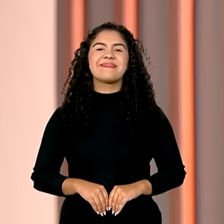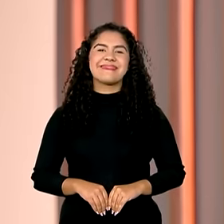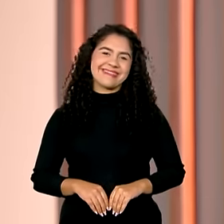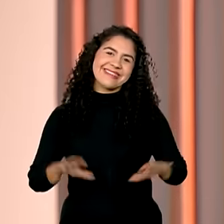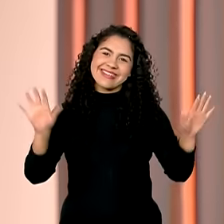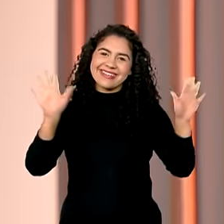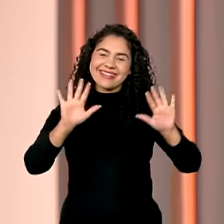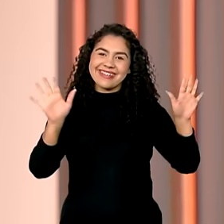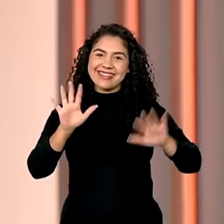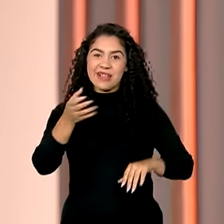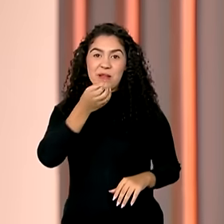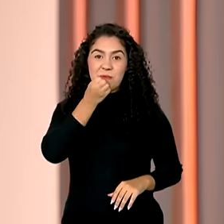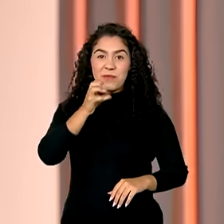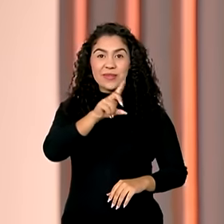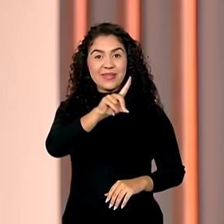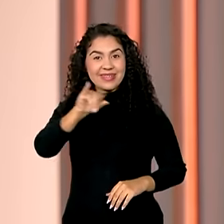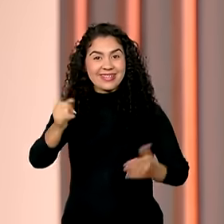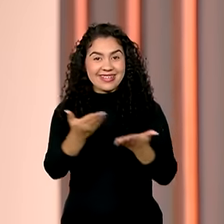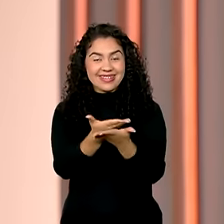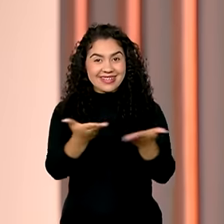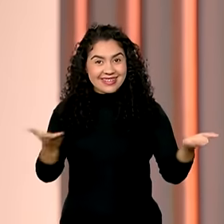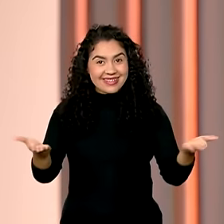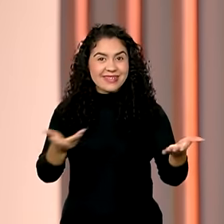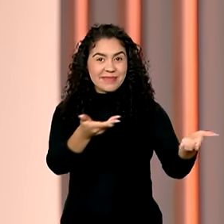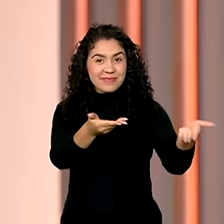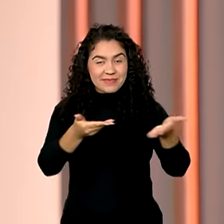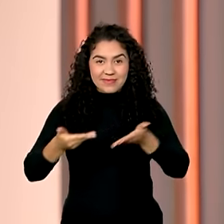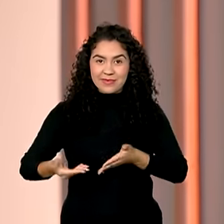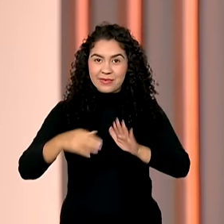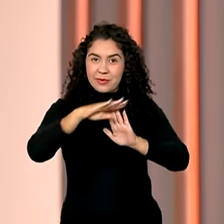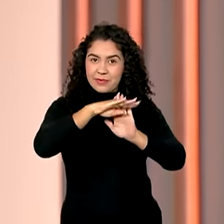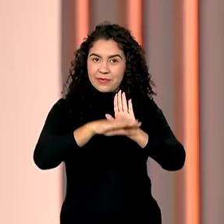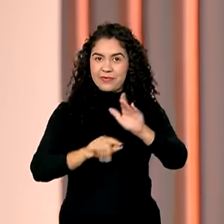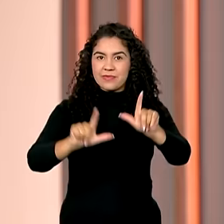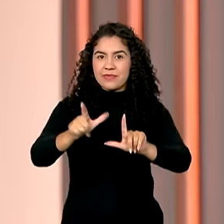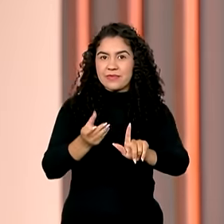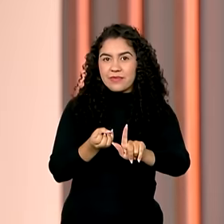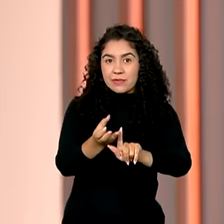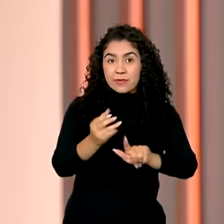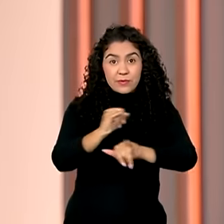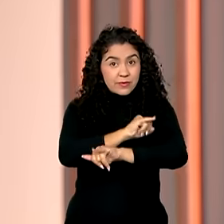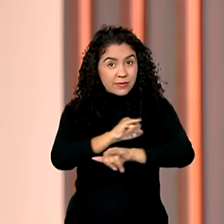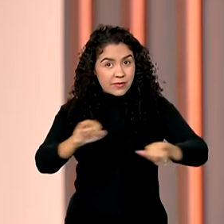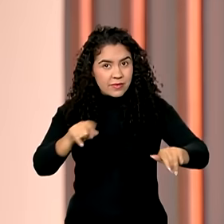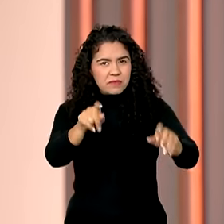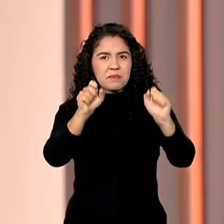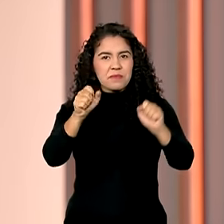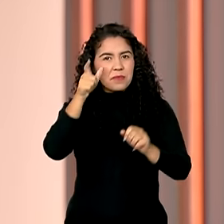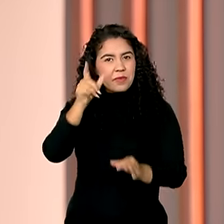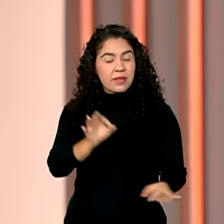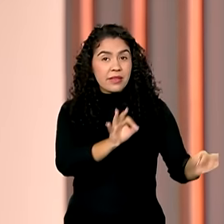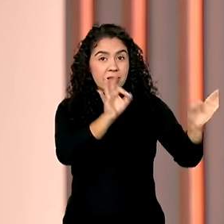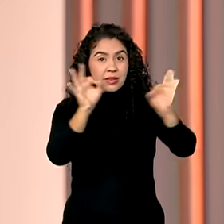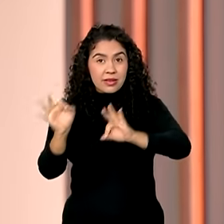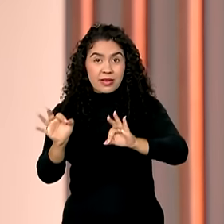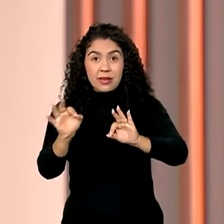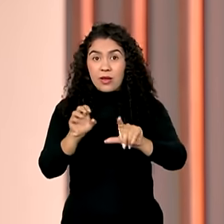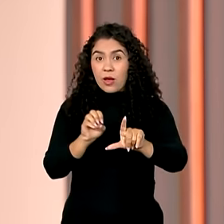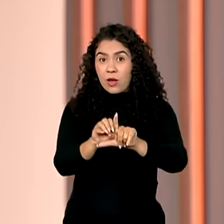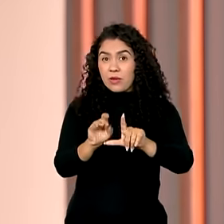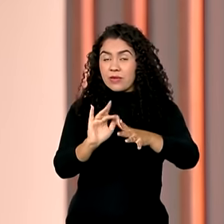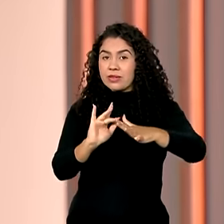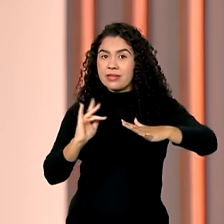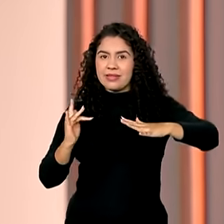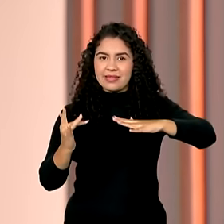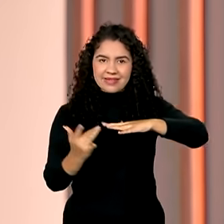Olá, bom dia, seja bem-vindo ao Canal GOV. Lembrando que você pode nos acompanhar também ao vivo pelas